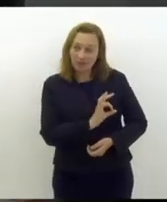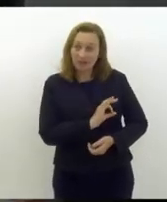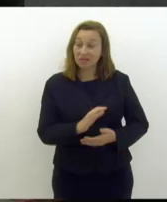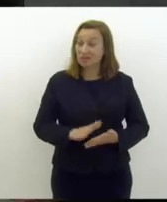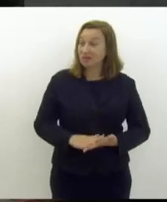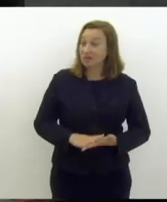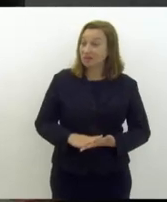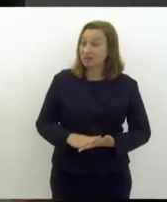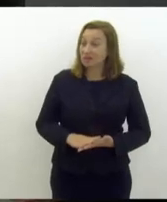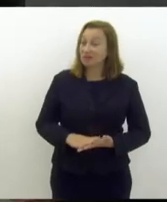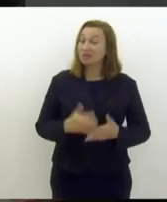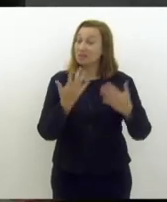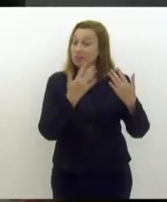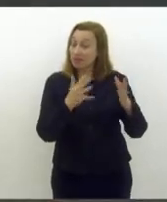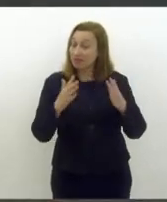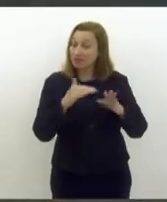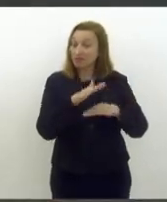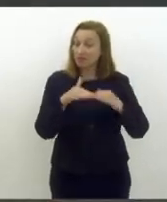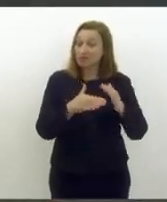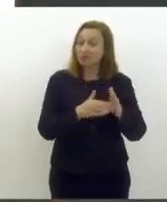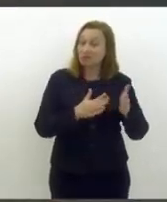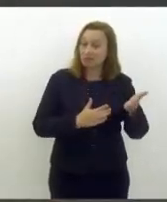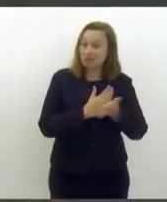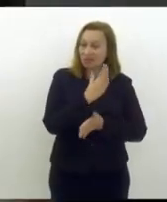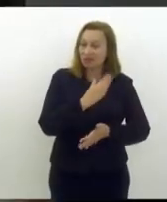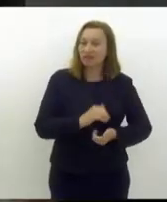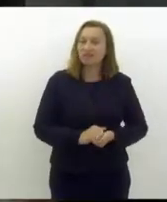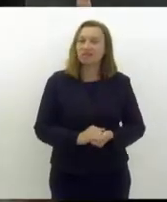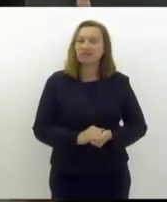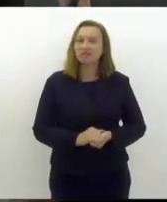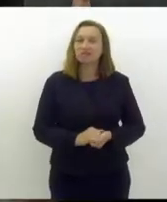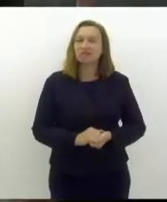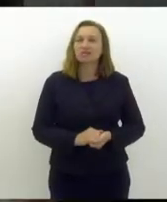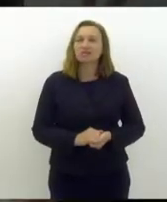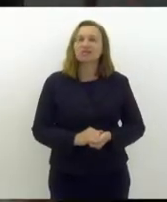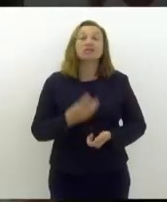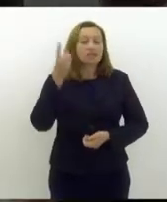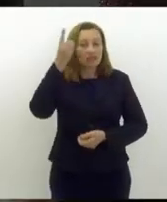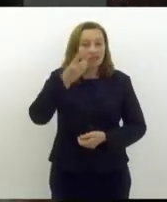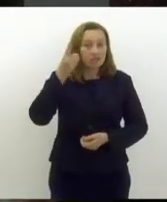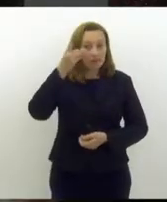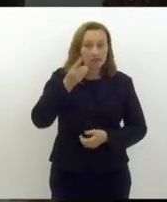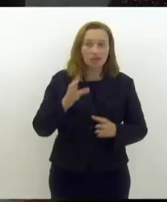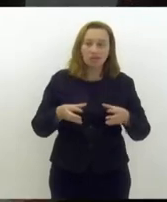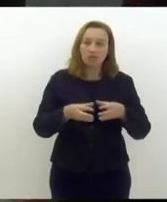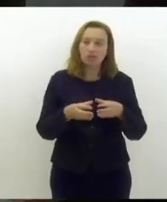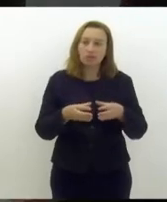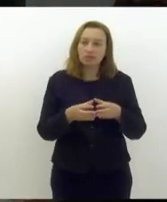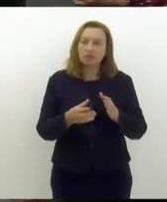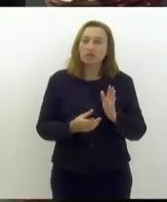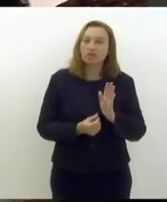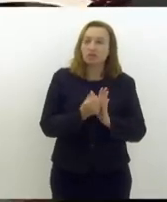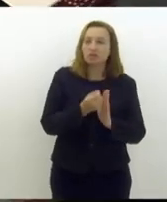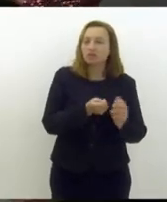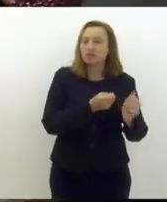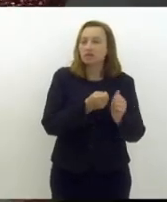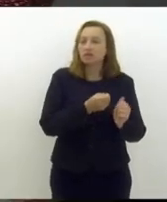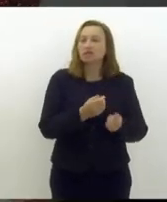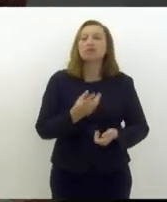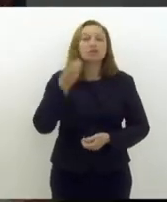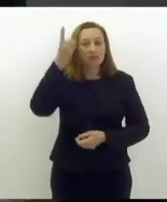elogiados autores parecer favorável Deputado pela comissão de orçamento Finanças Deputado Arthur